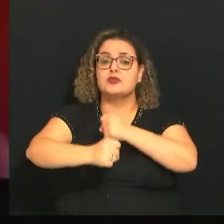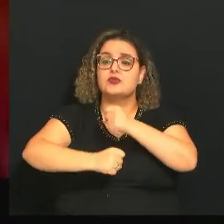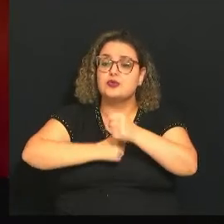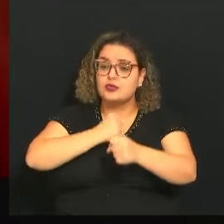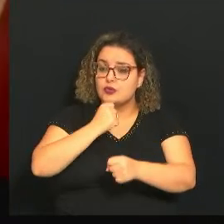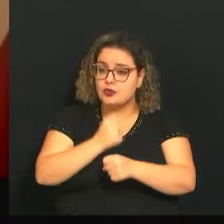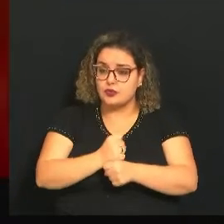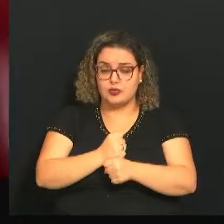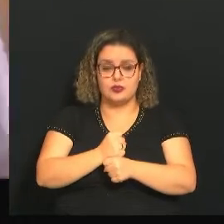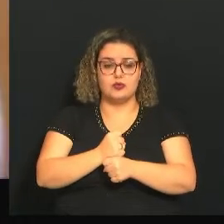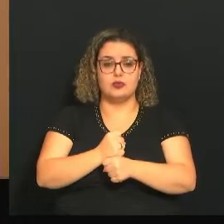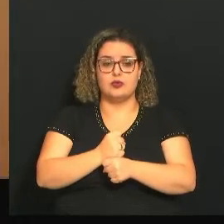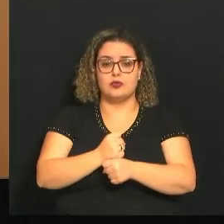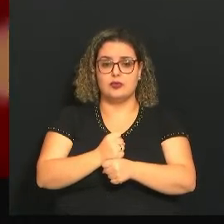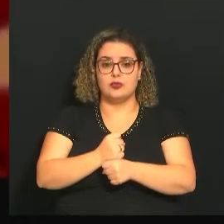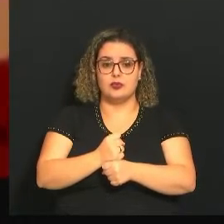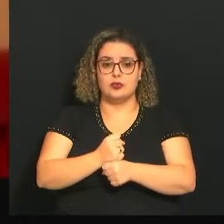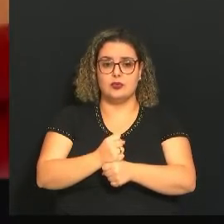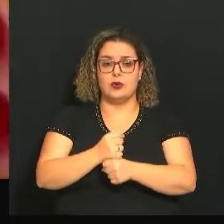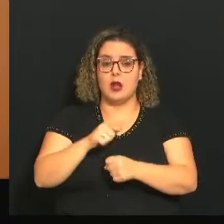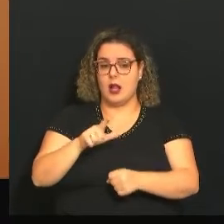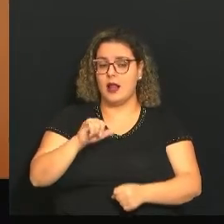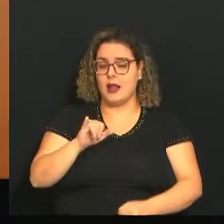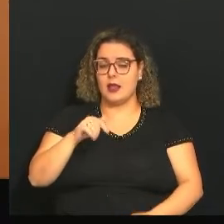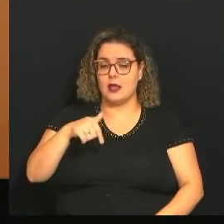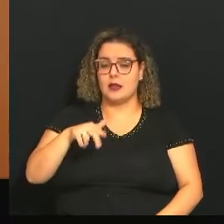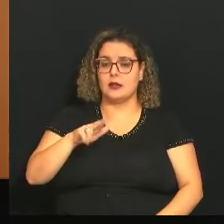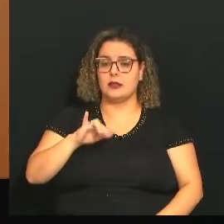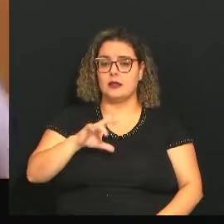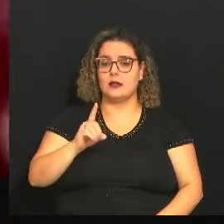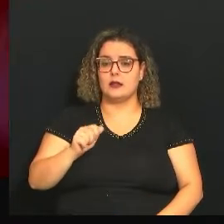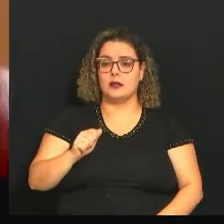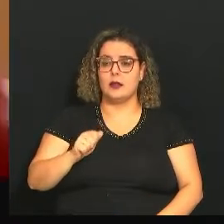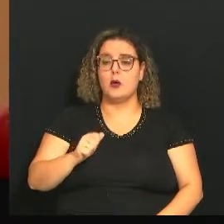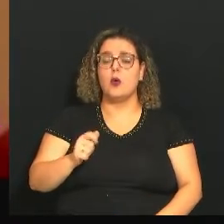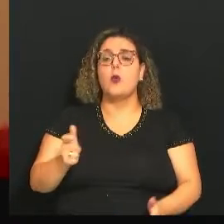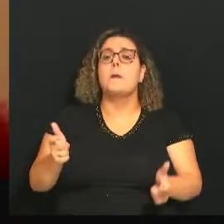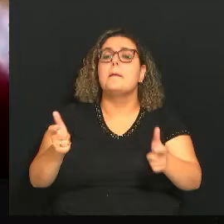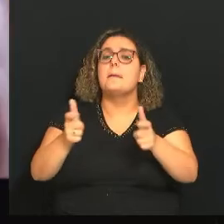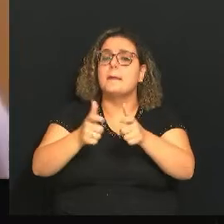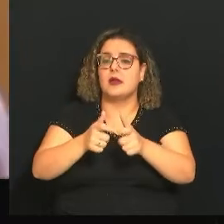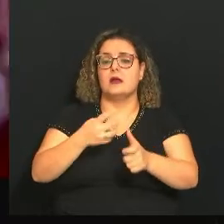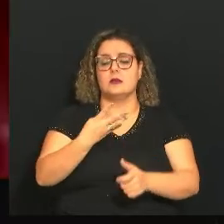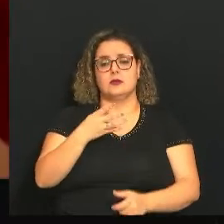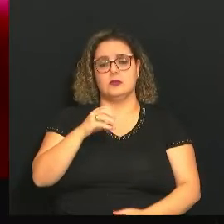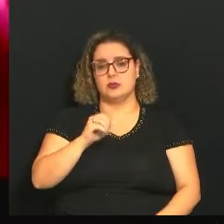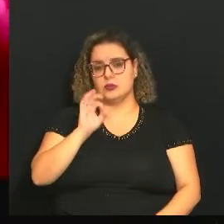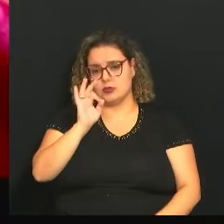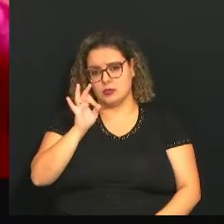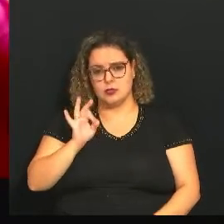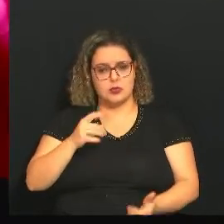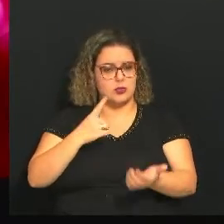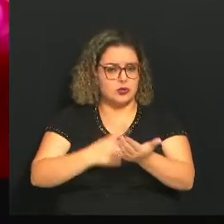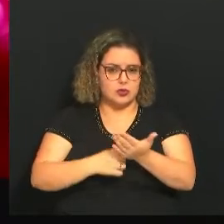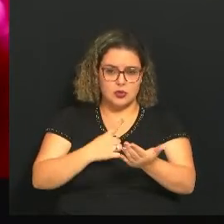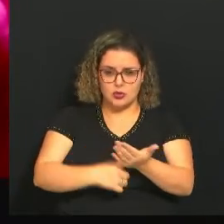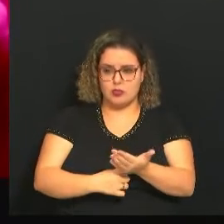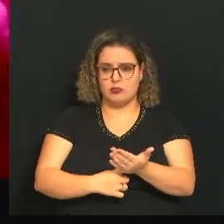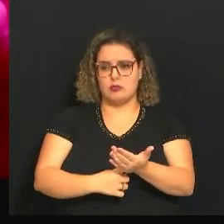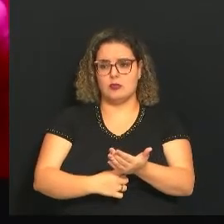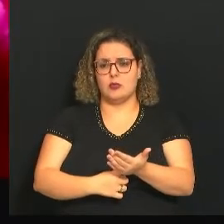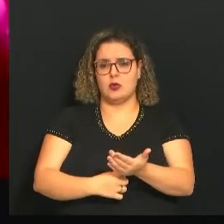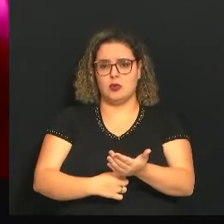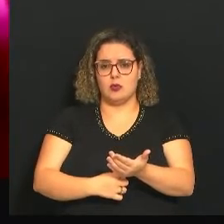essa receita corrente líquida, sem crescer nada, com menos de 40% de comprometimento com folha, sabendo